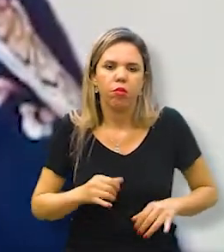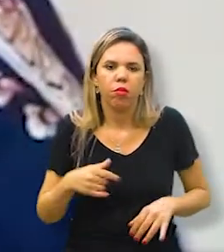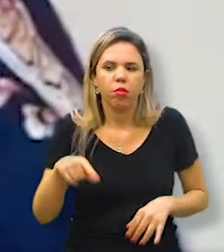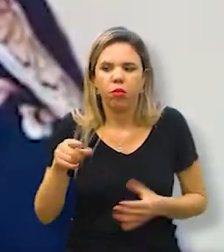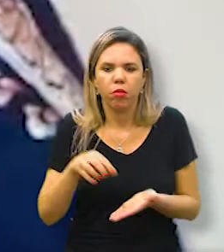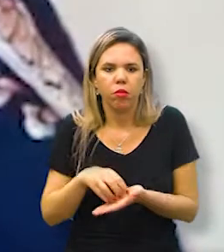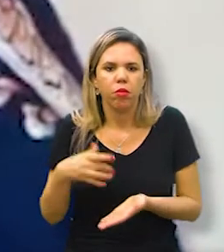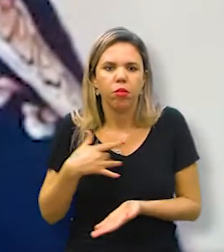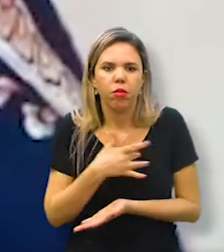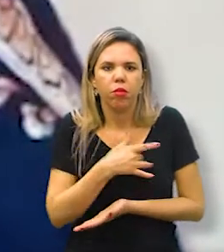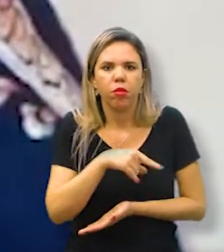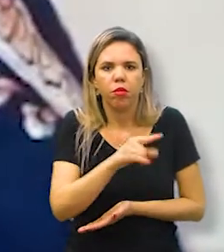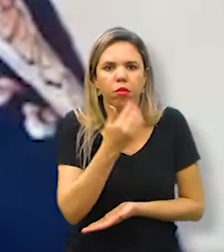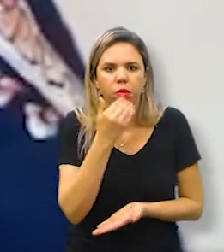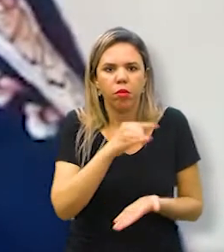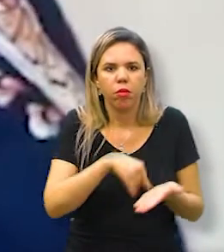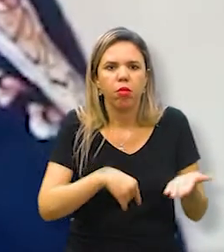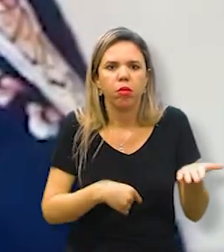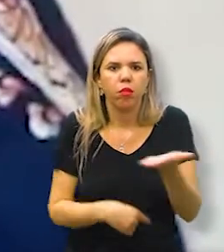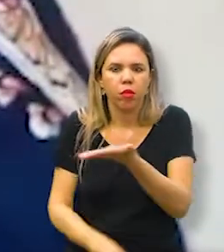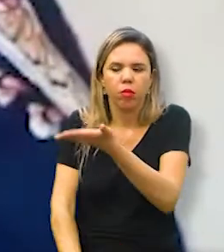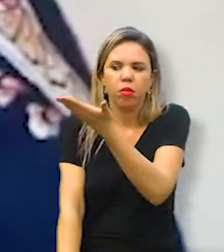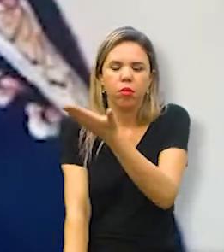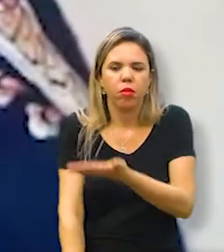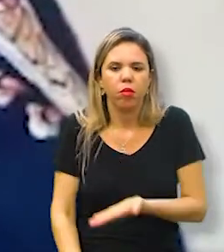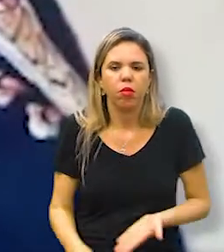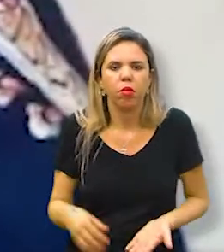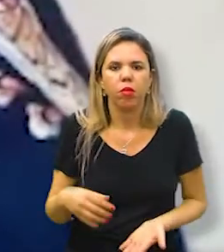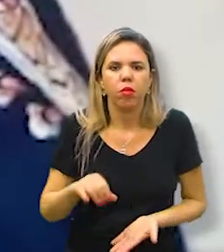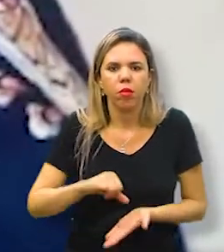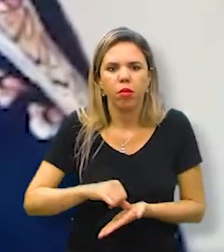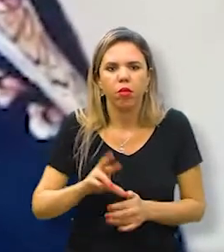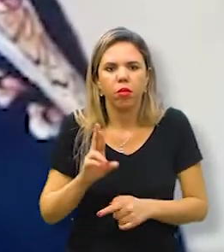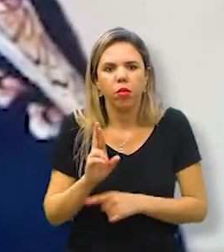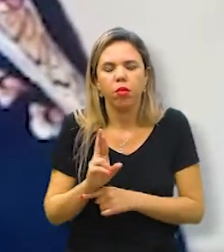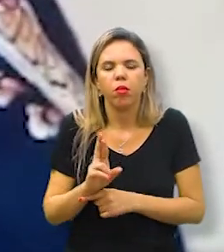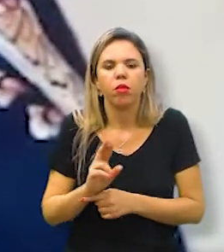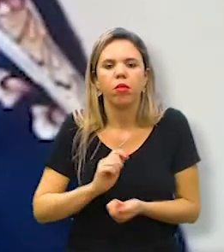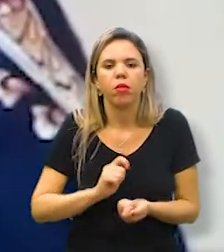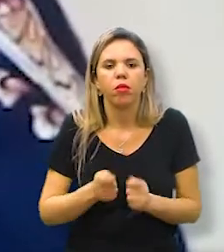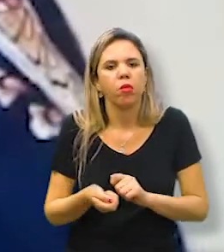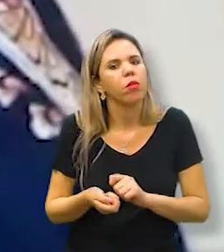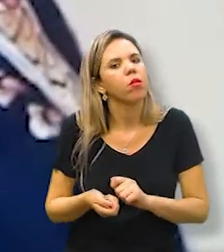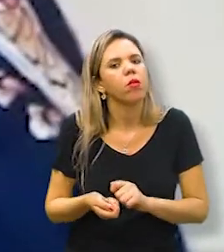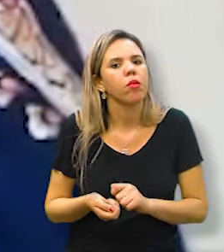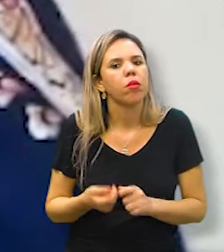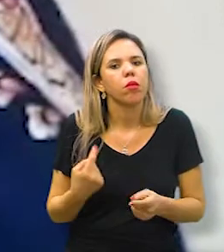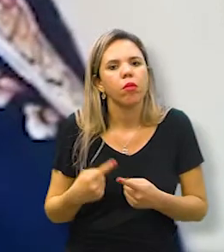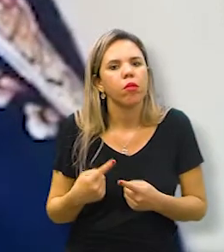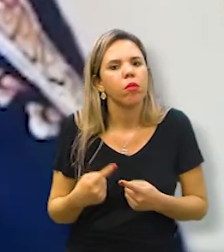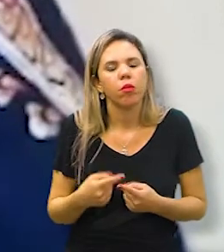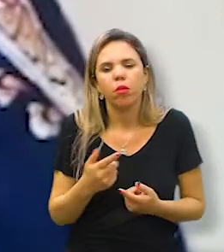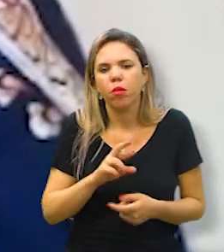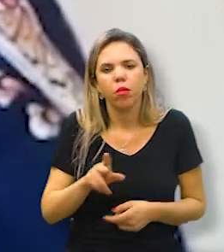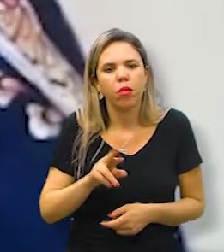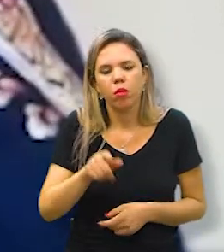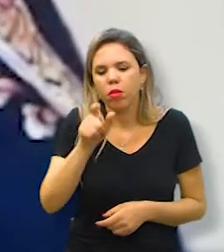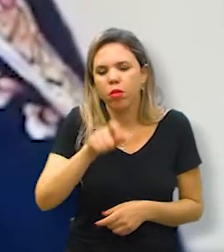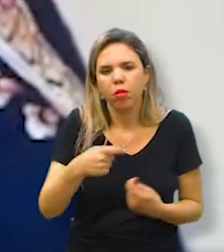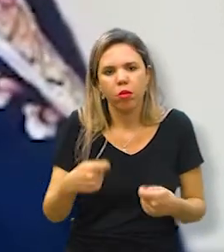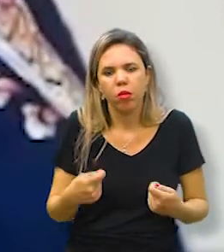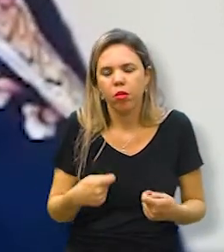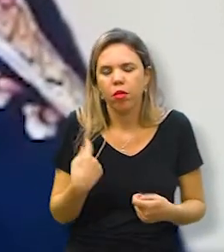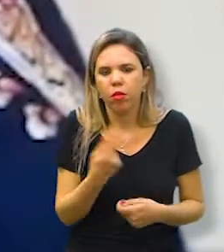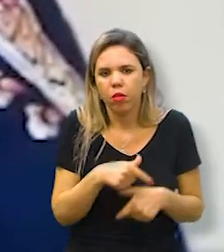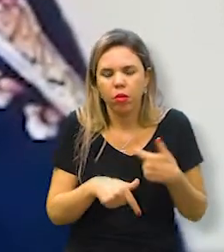saúde, do posto de saúde ir para o centro de referência de reabilitação, porque ele não é o sujeito do